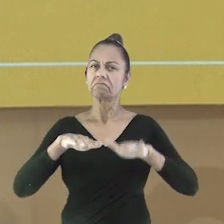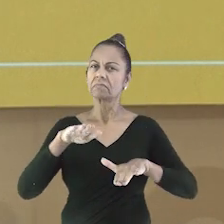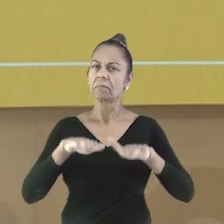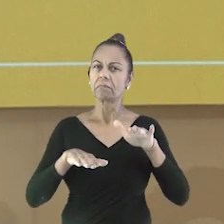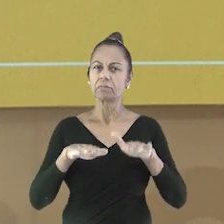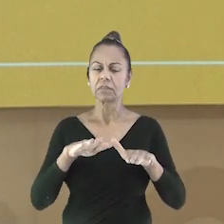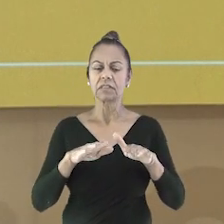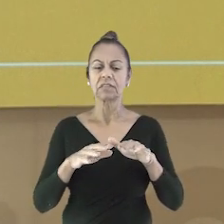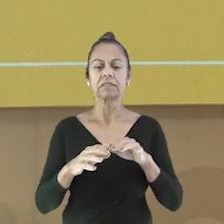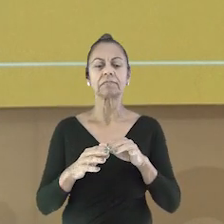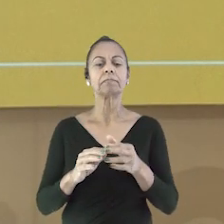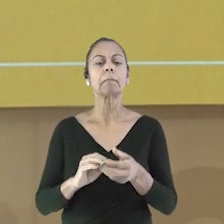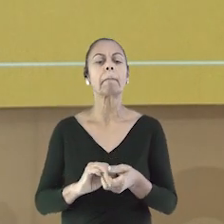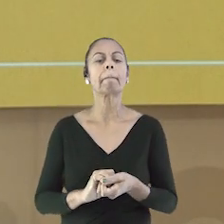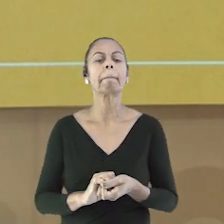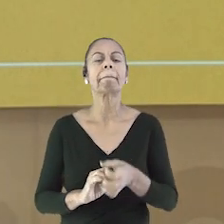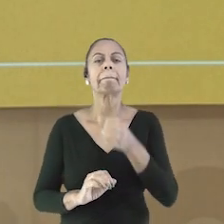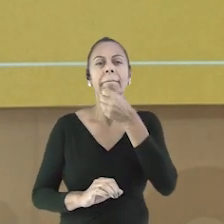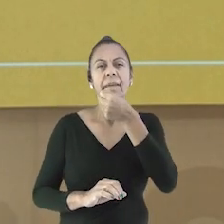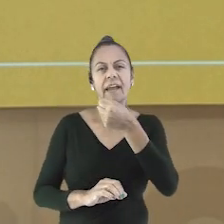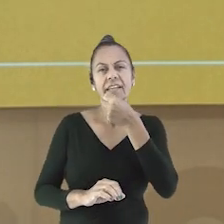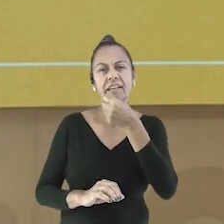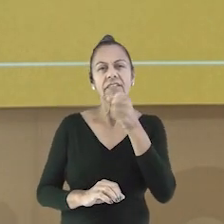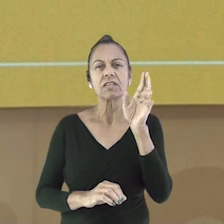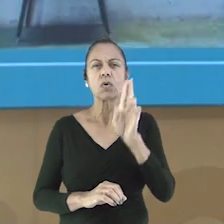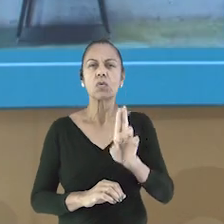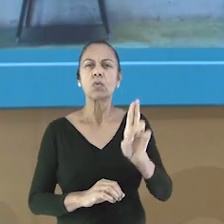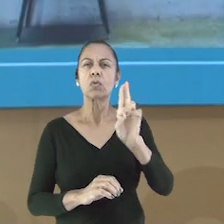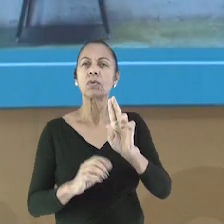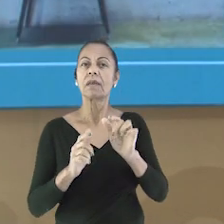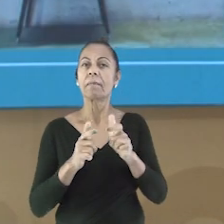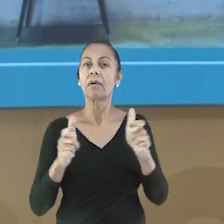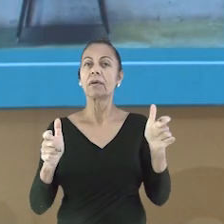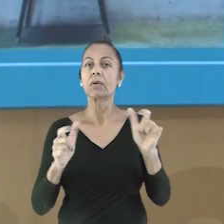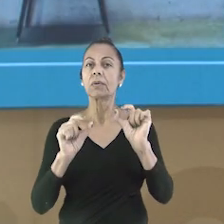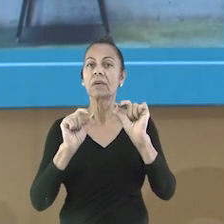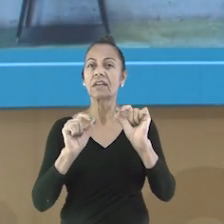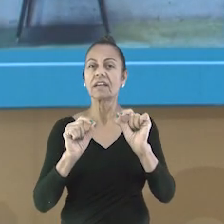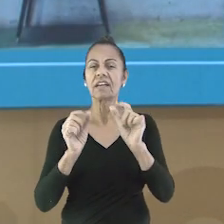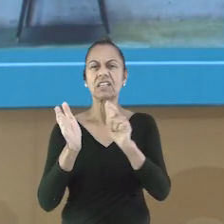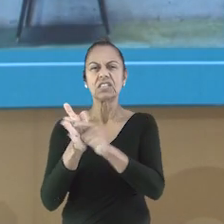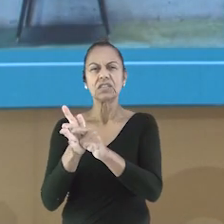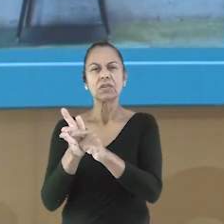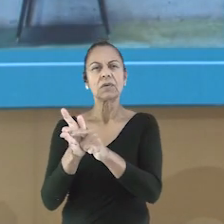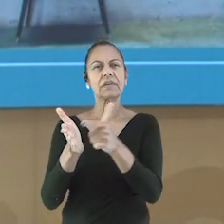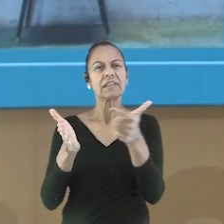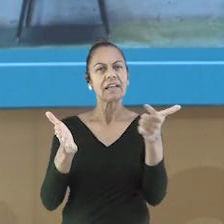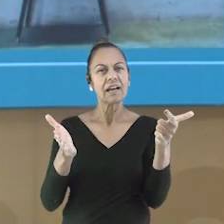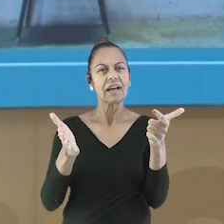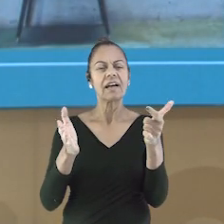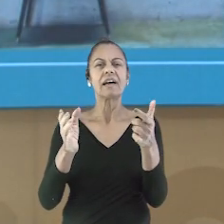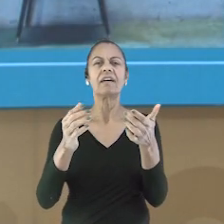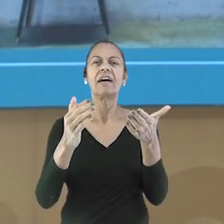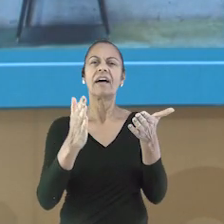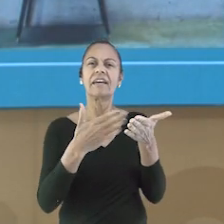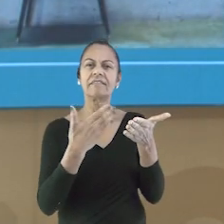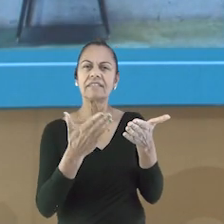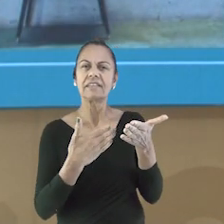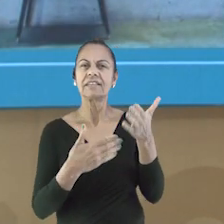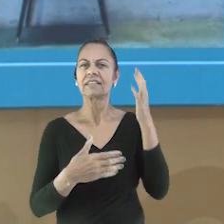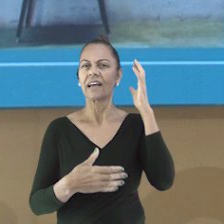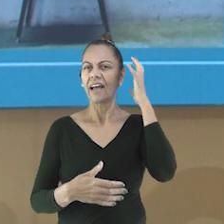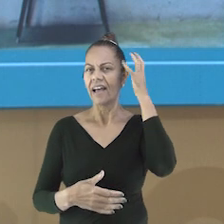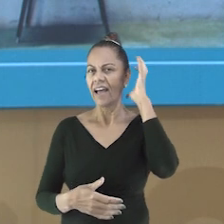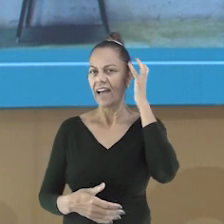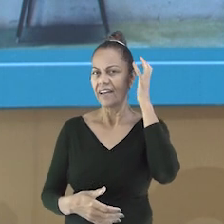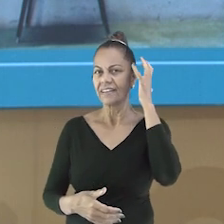esclarecer determinado assunto. A entrevista é muito utilizada para a construção de matérias